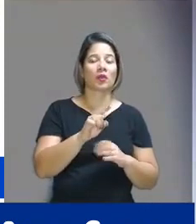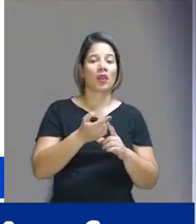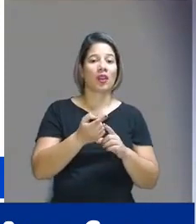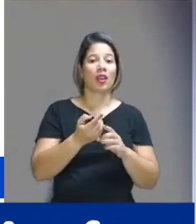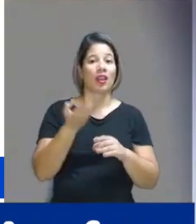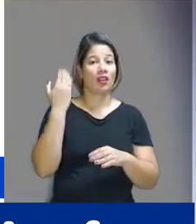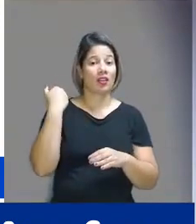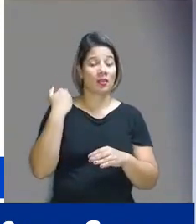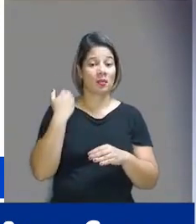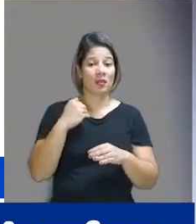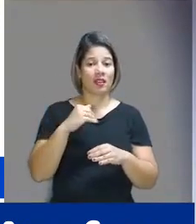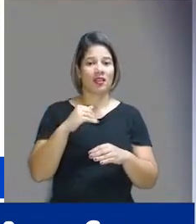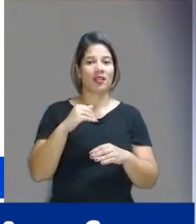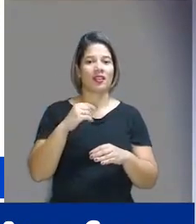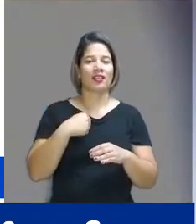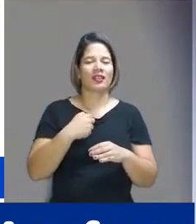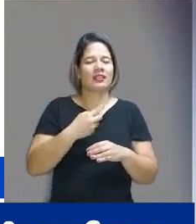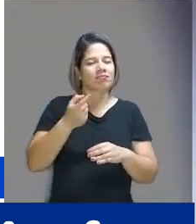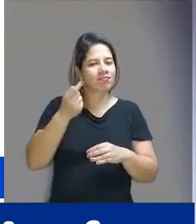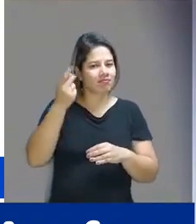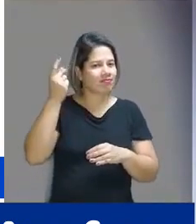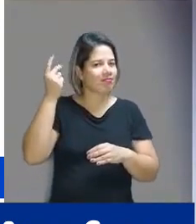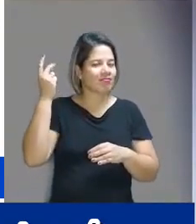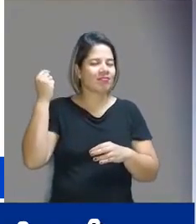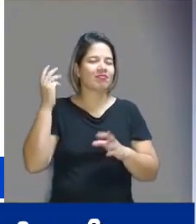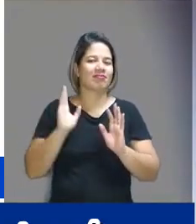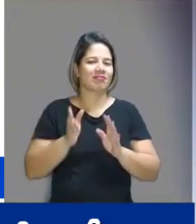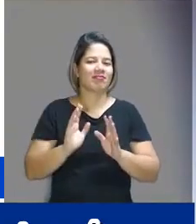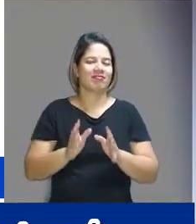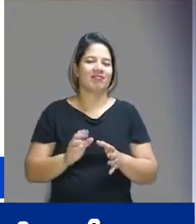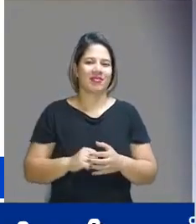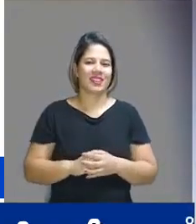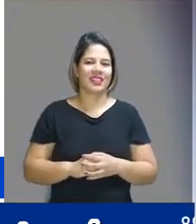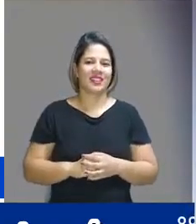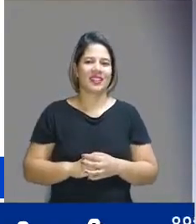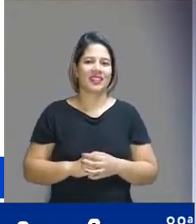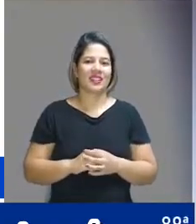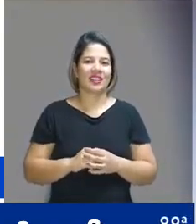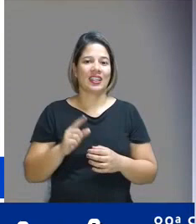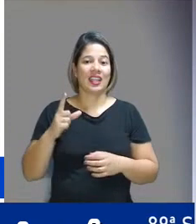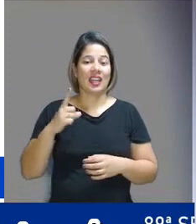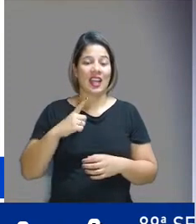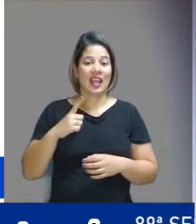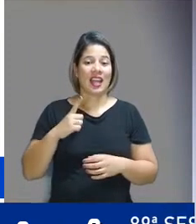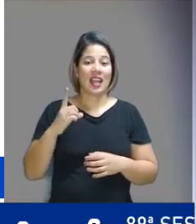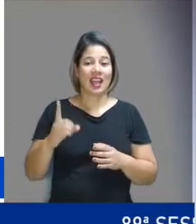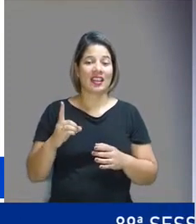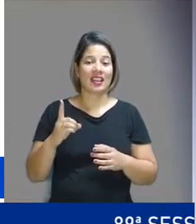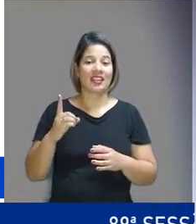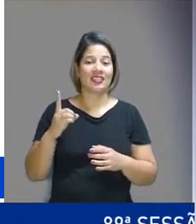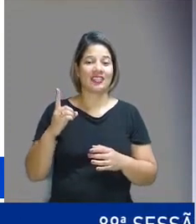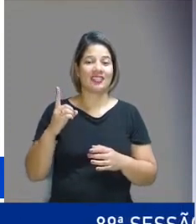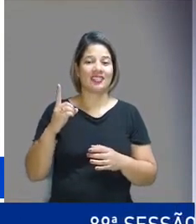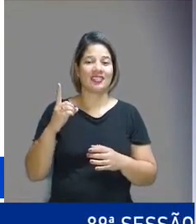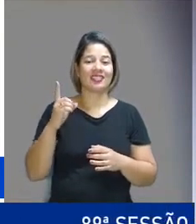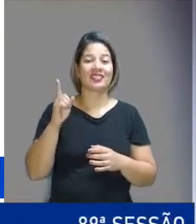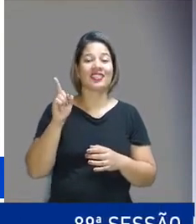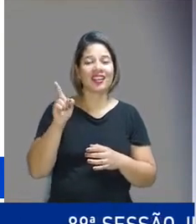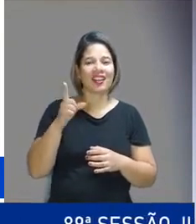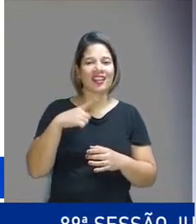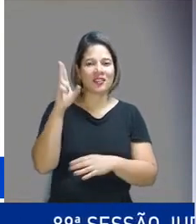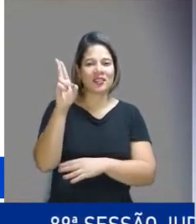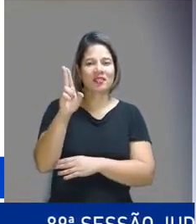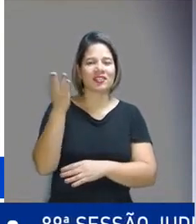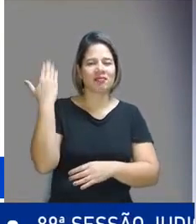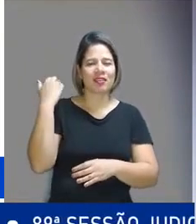então eu, como sou jurássico, primeiro professor da cadeira de Direito Penal da Universidade Federal do Amapá, então estou lá desde os